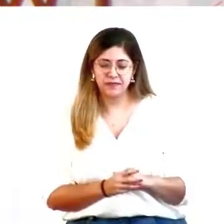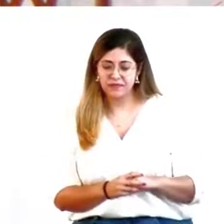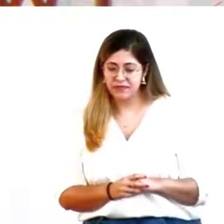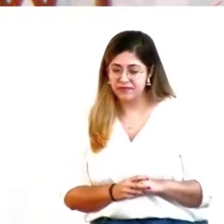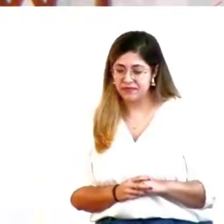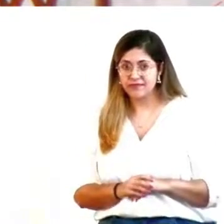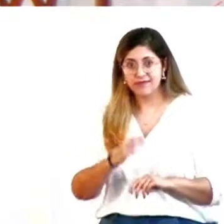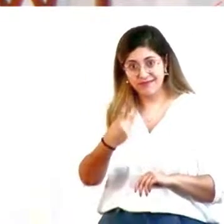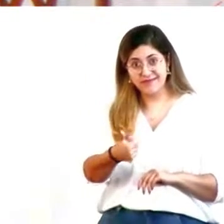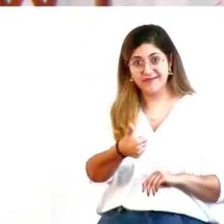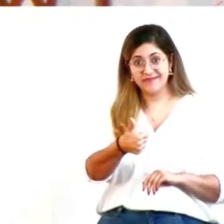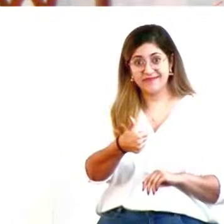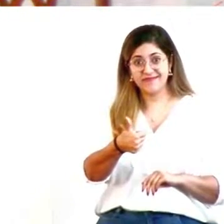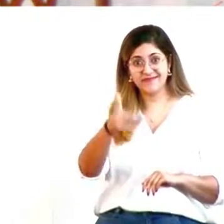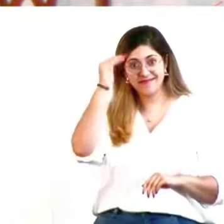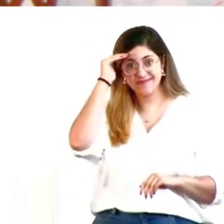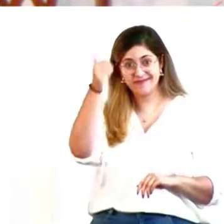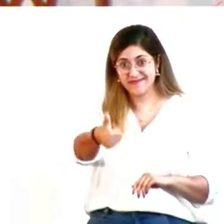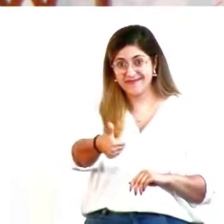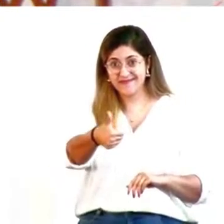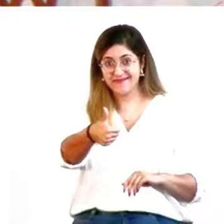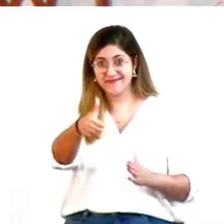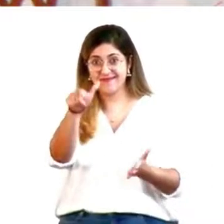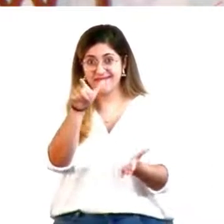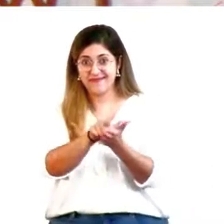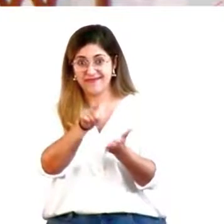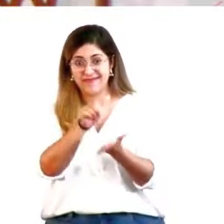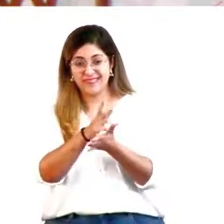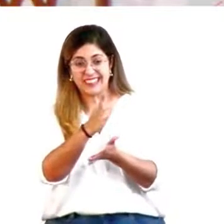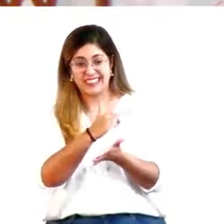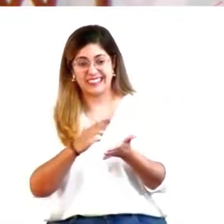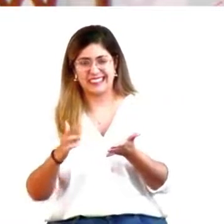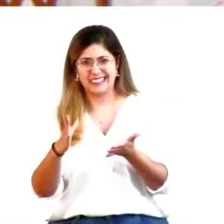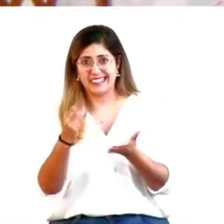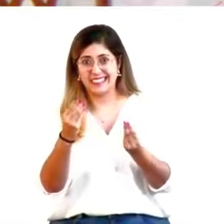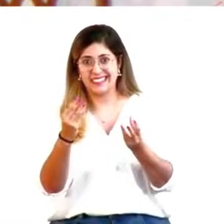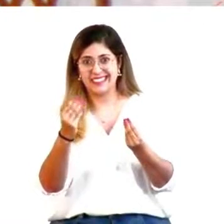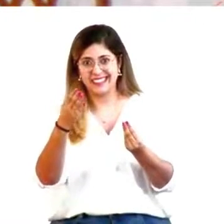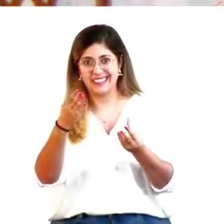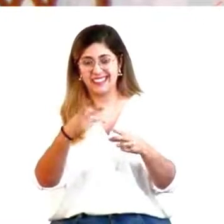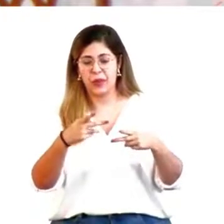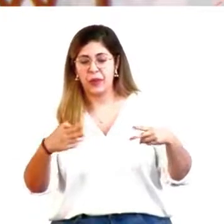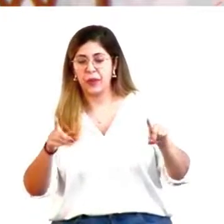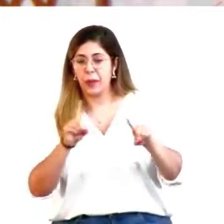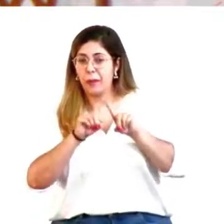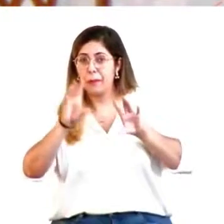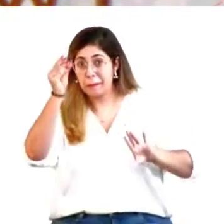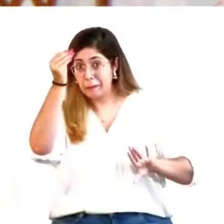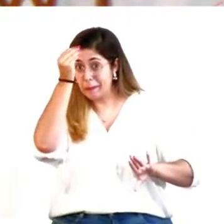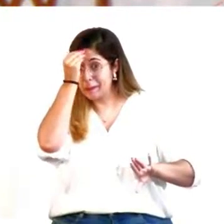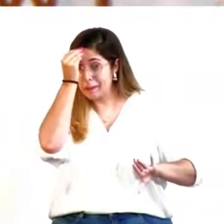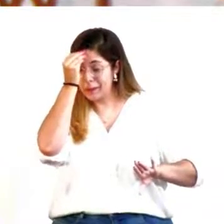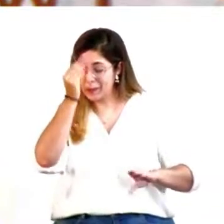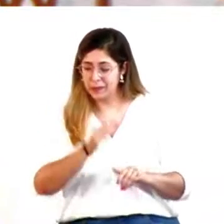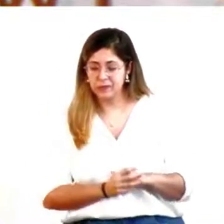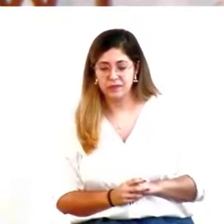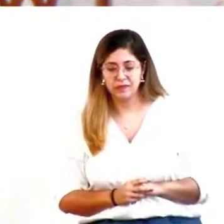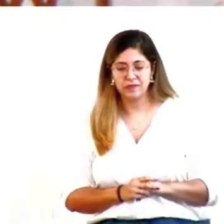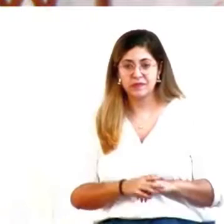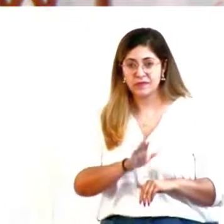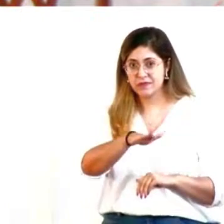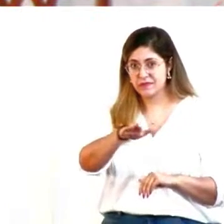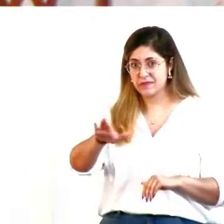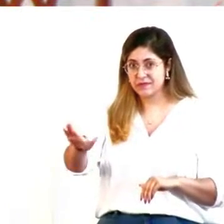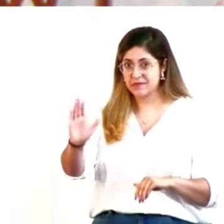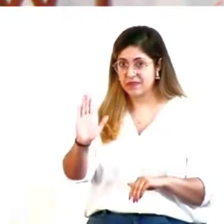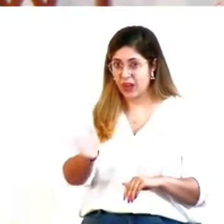Muito trabalho, né? Enquanto isso nós vamos lendo a Bíblia, conversando sobre o texto bíblico, e você